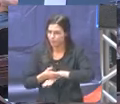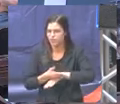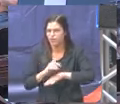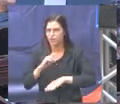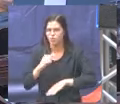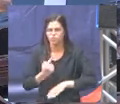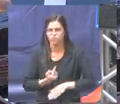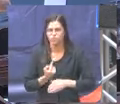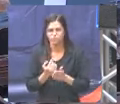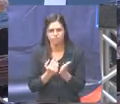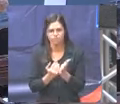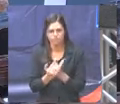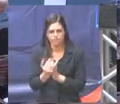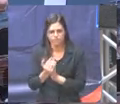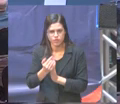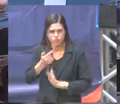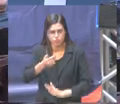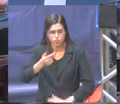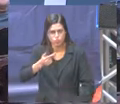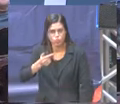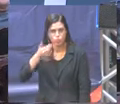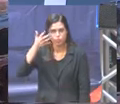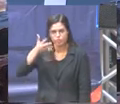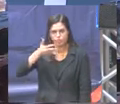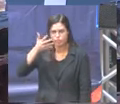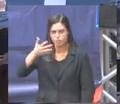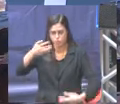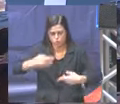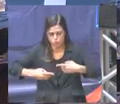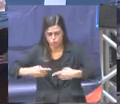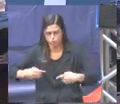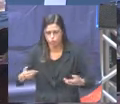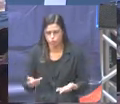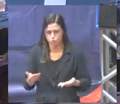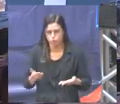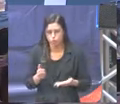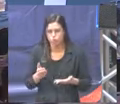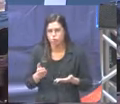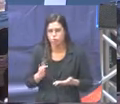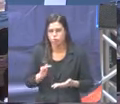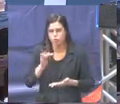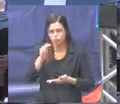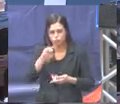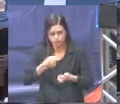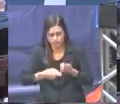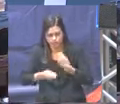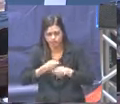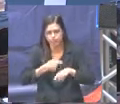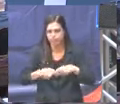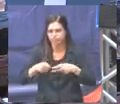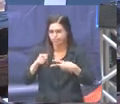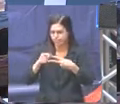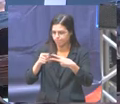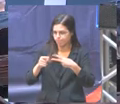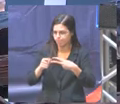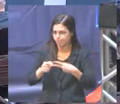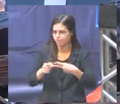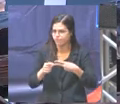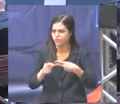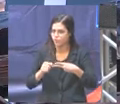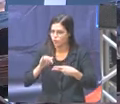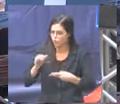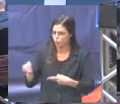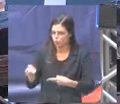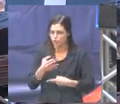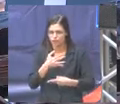vai dar início a esse segundo painel e vamos discutir hoje o futuro dos negócios a partir de duas forças que se complementam: inovação